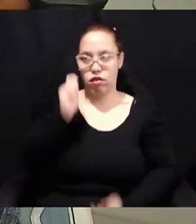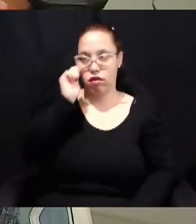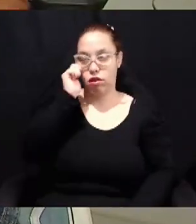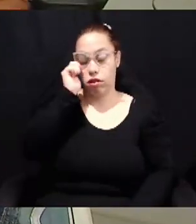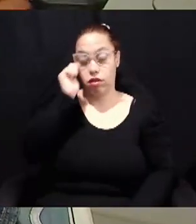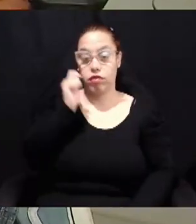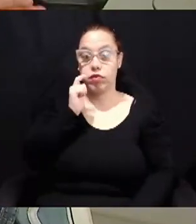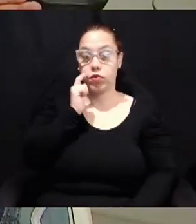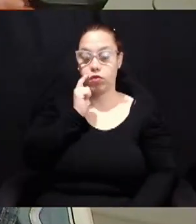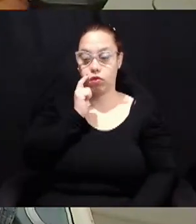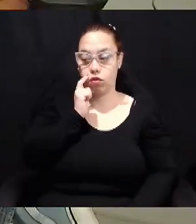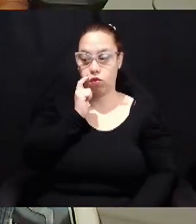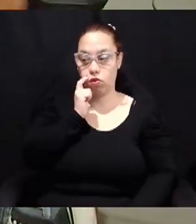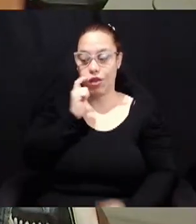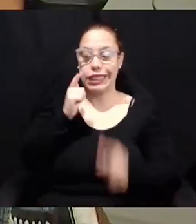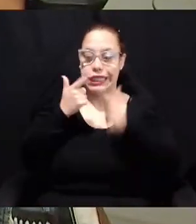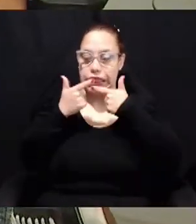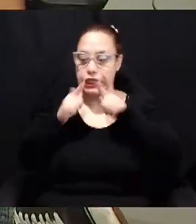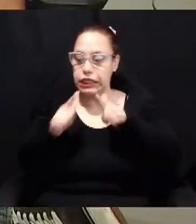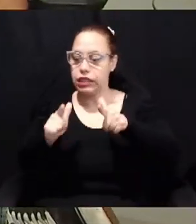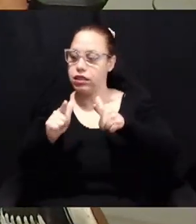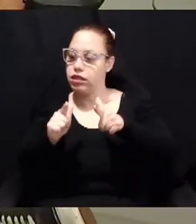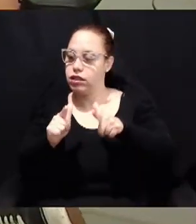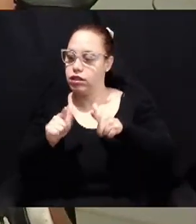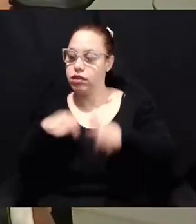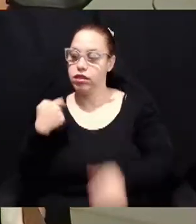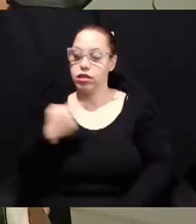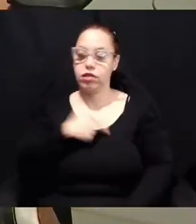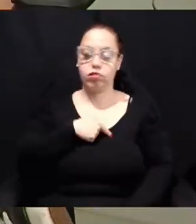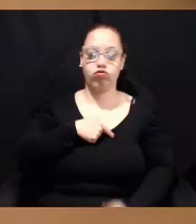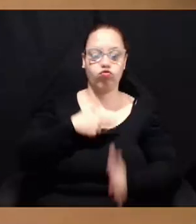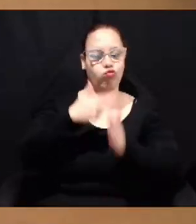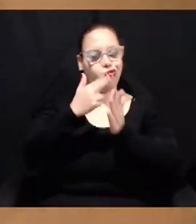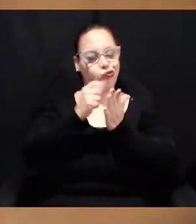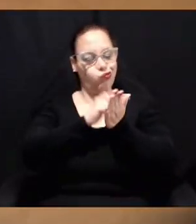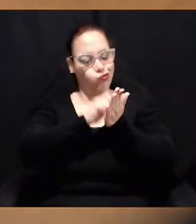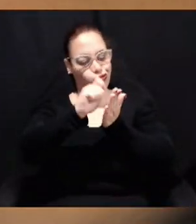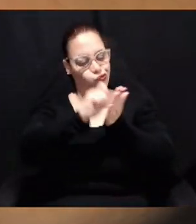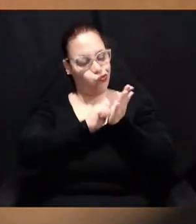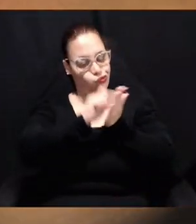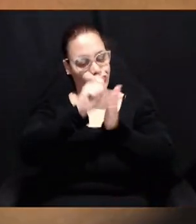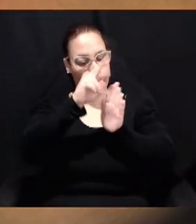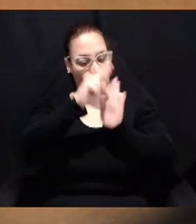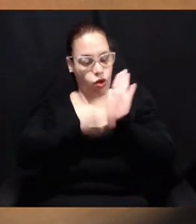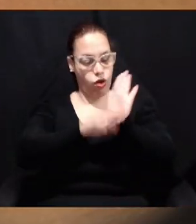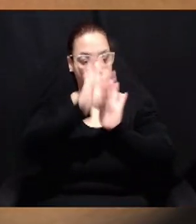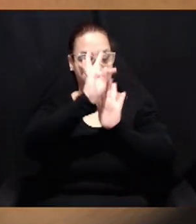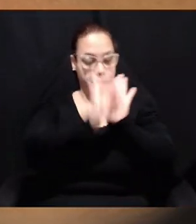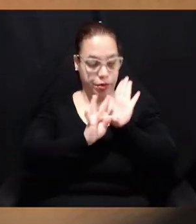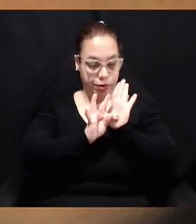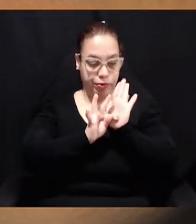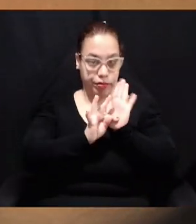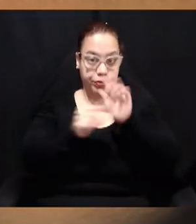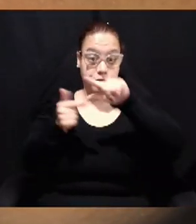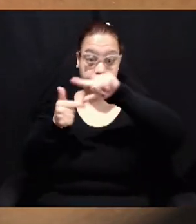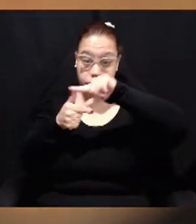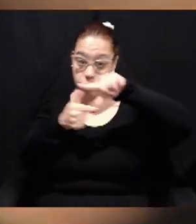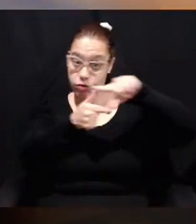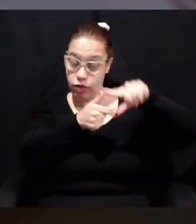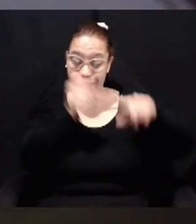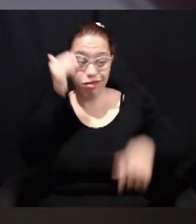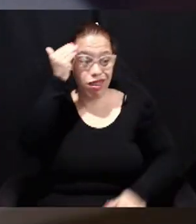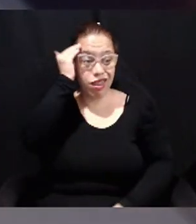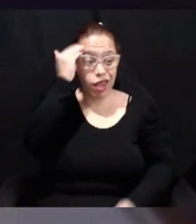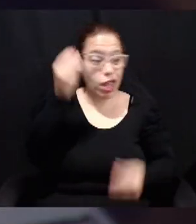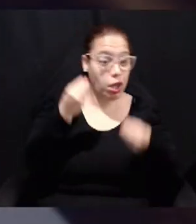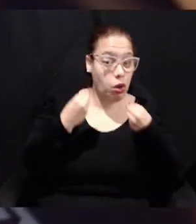cada linguagem, né, a gente quando vai escrever, né, escrever um roteiro de uma história em quadrinhos, por exemplo, você tem que entender como funciona a